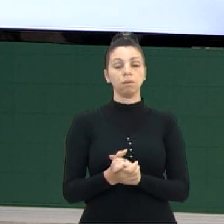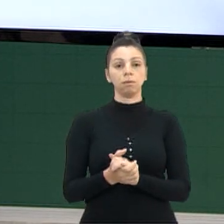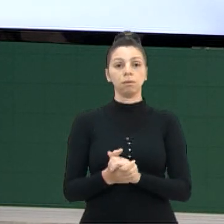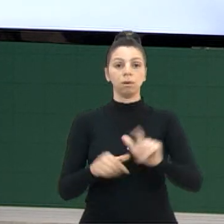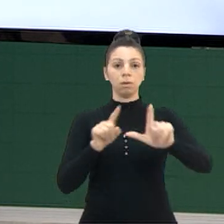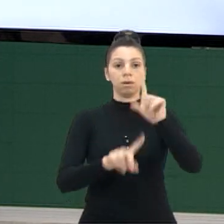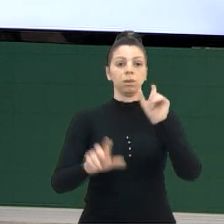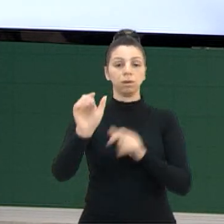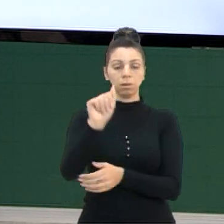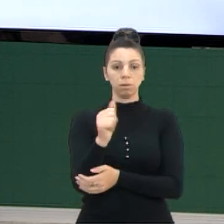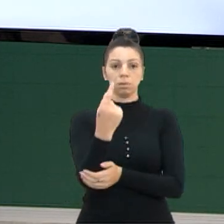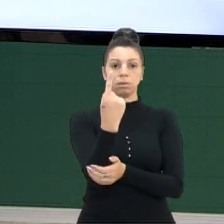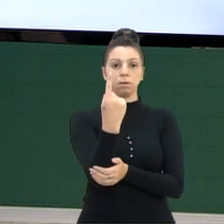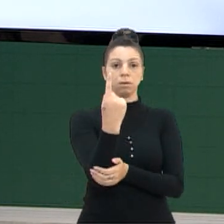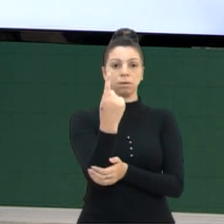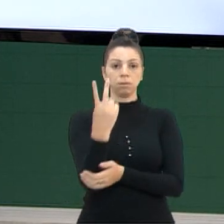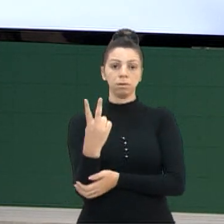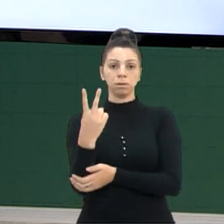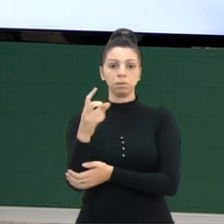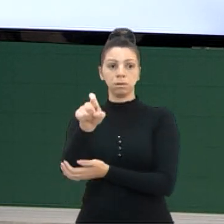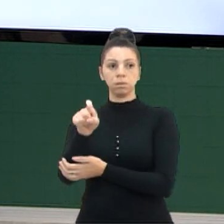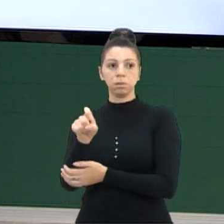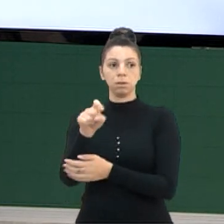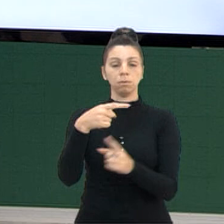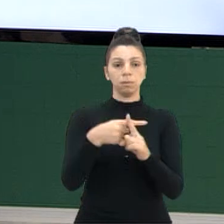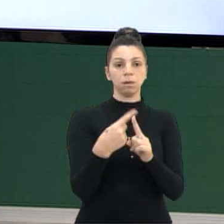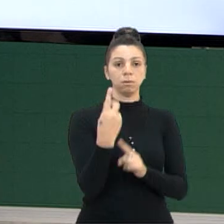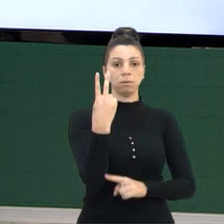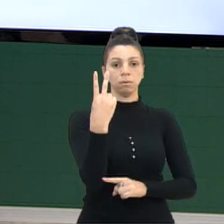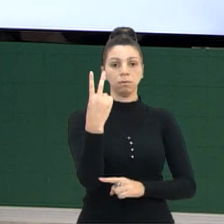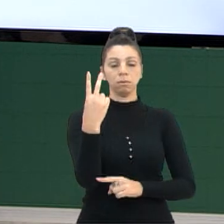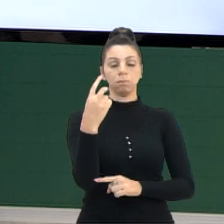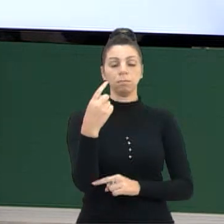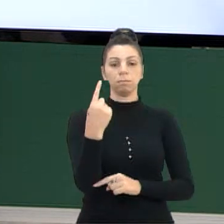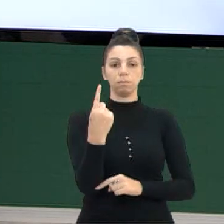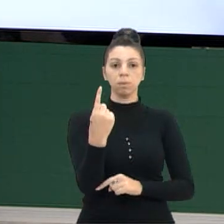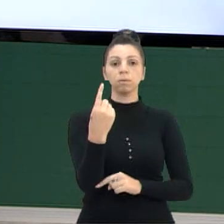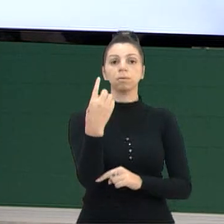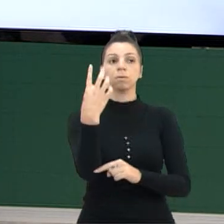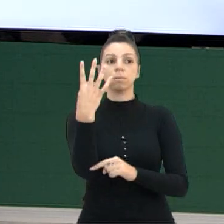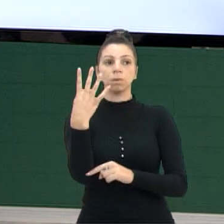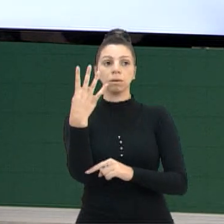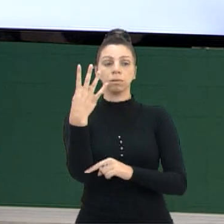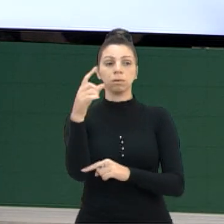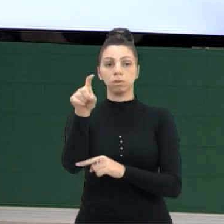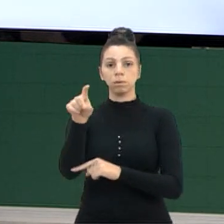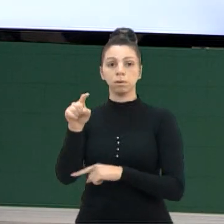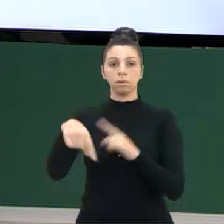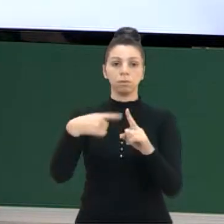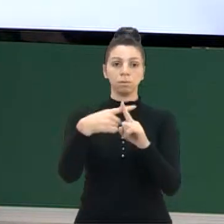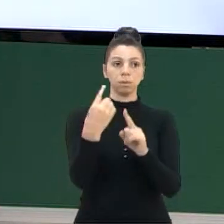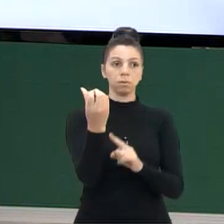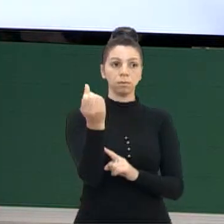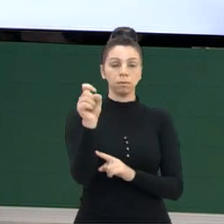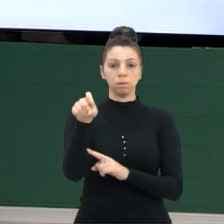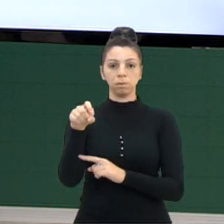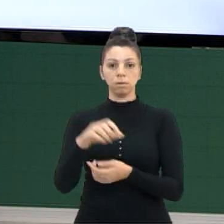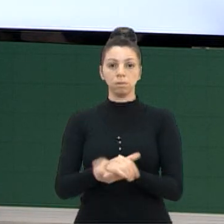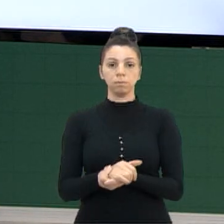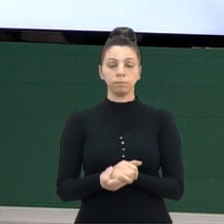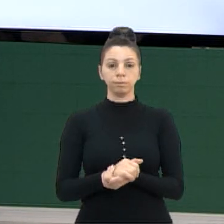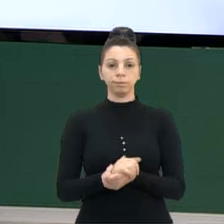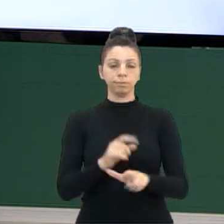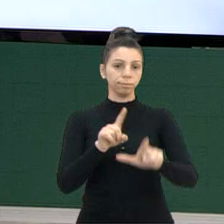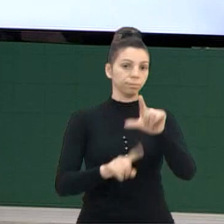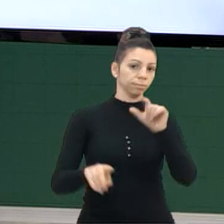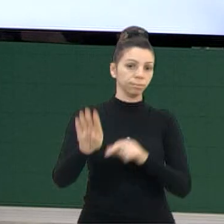12x, menos 14x mais 6x. Legal, aqui estão todas as letras iguais, eu posso fazer direto. Letra